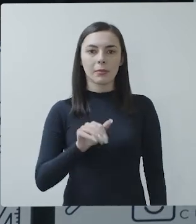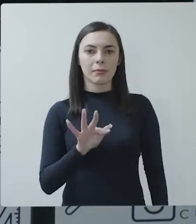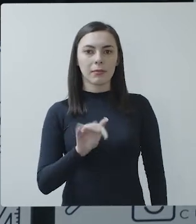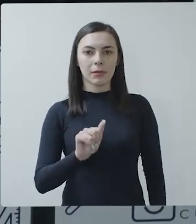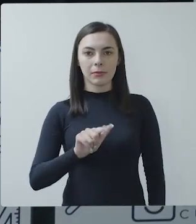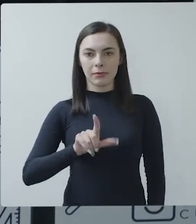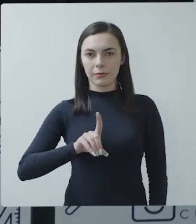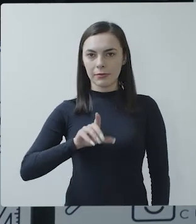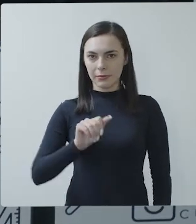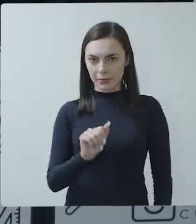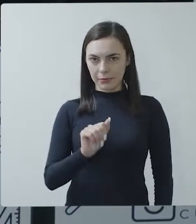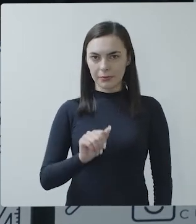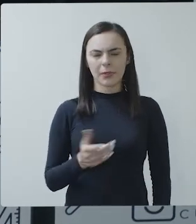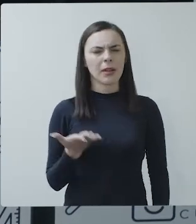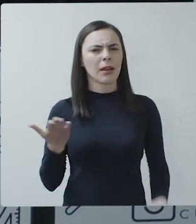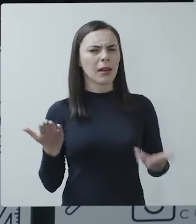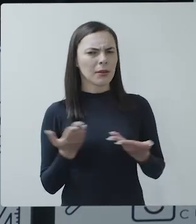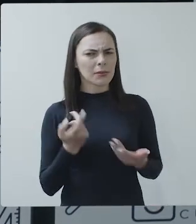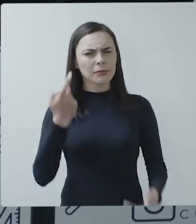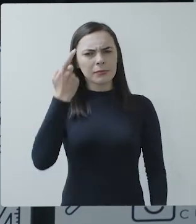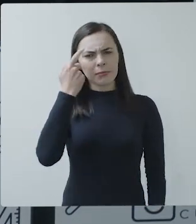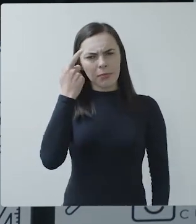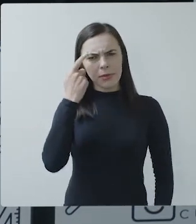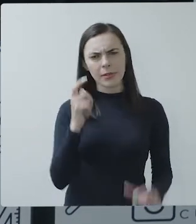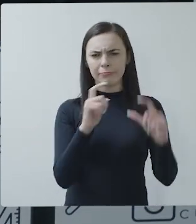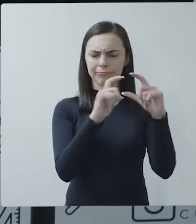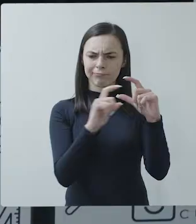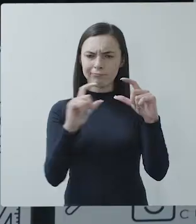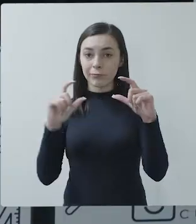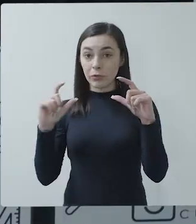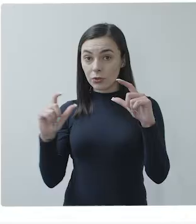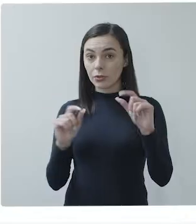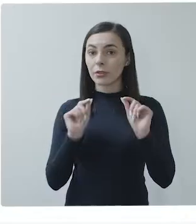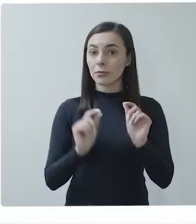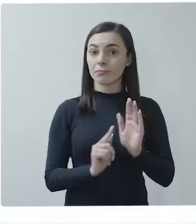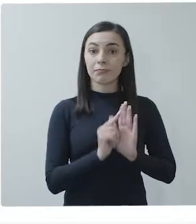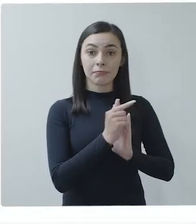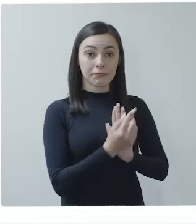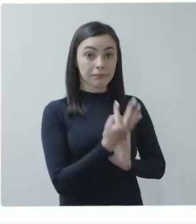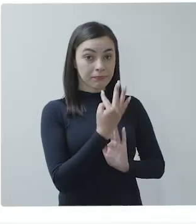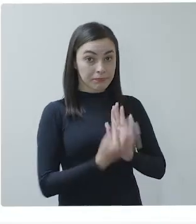pensar. A tirinha é um gênero textual, correto?